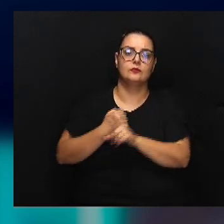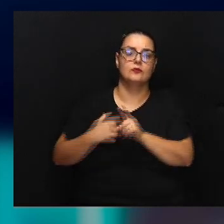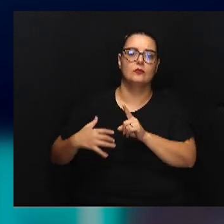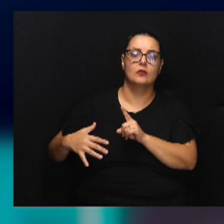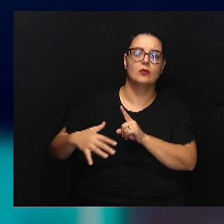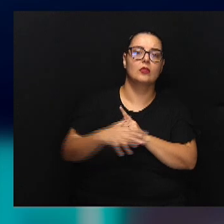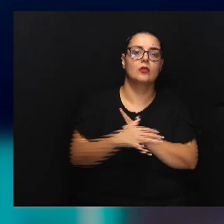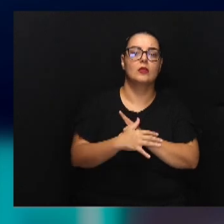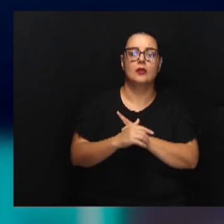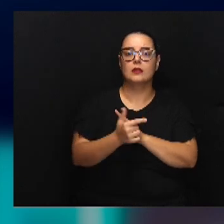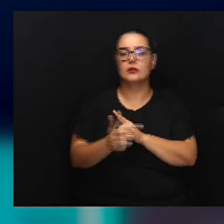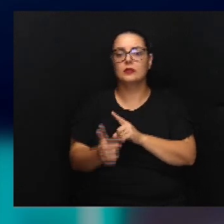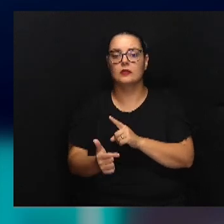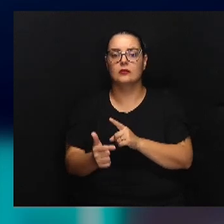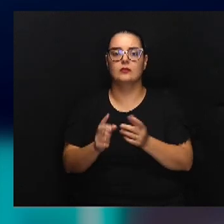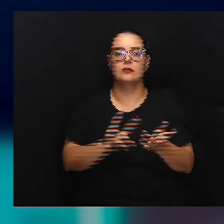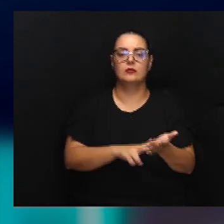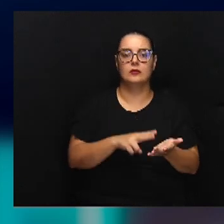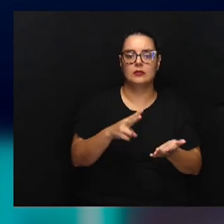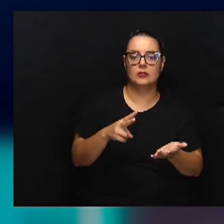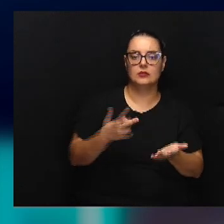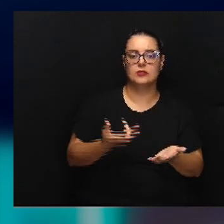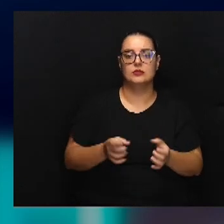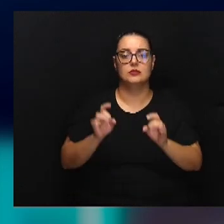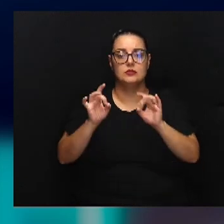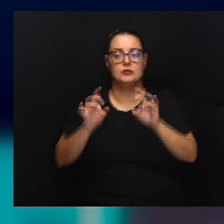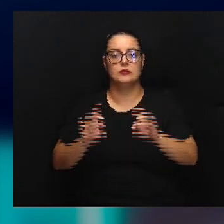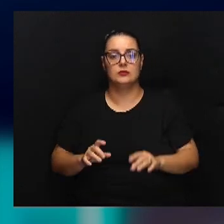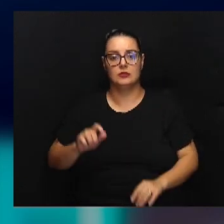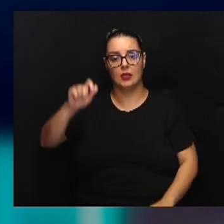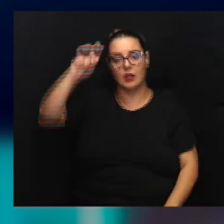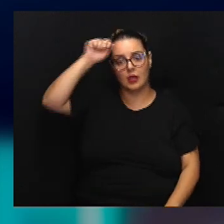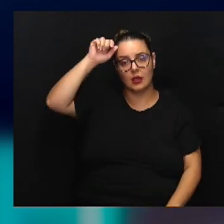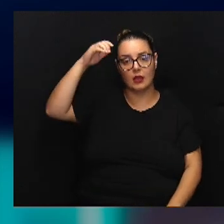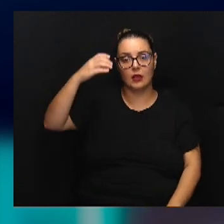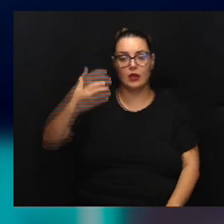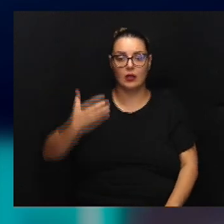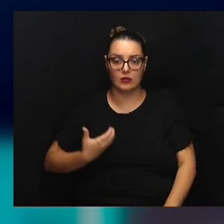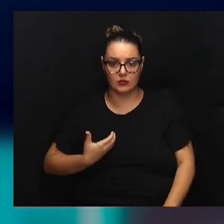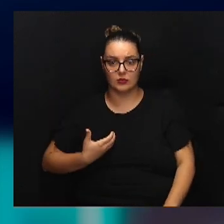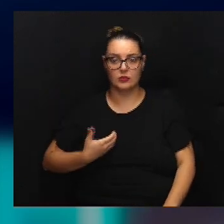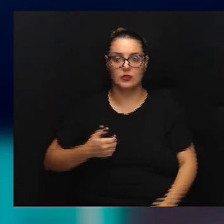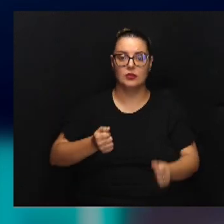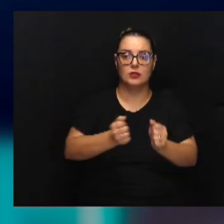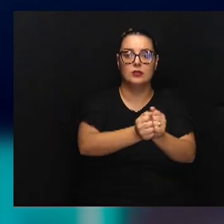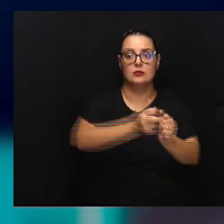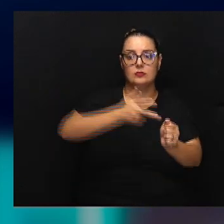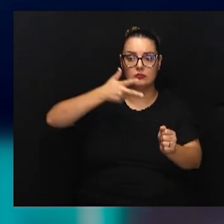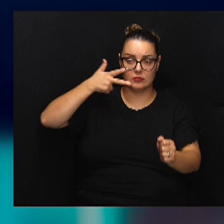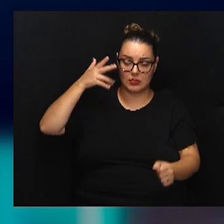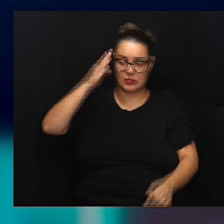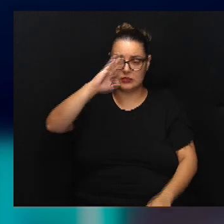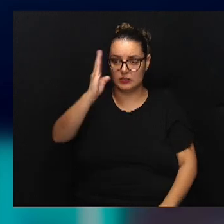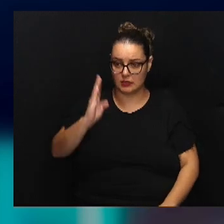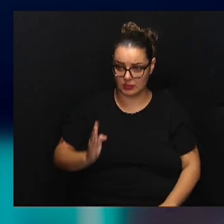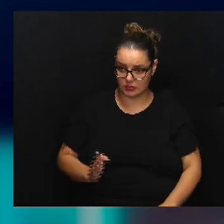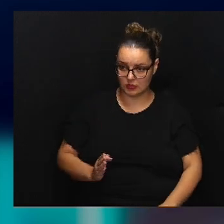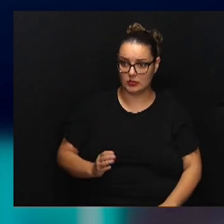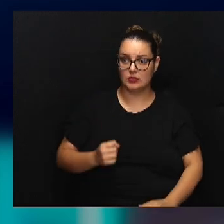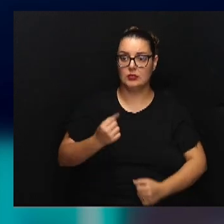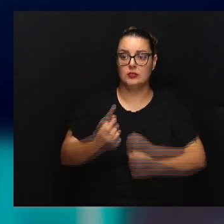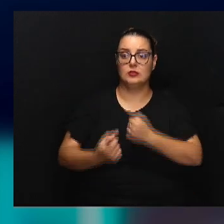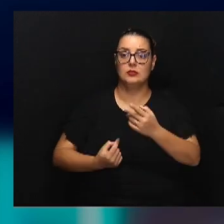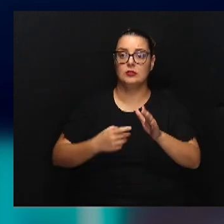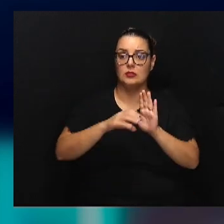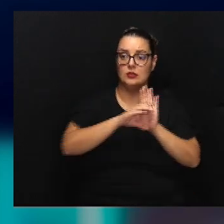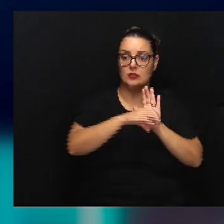socialmente desfavorecidos, especialmente dos afrodescendentes e indígenas brasileiros, né? Então, tem alguns